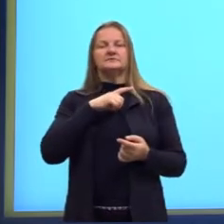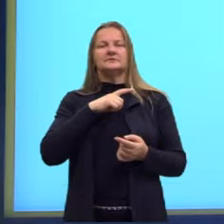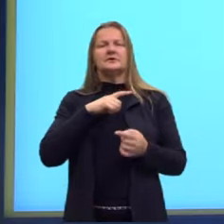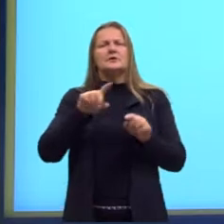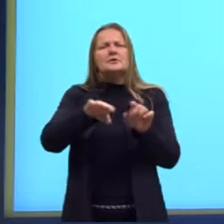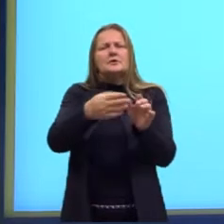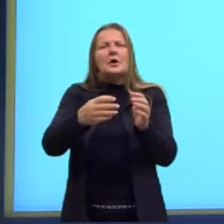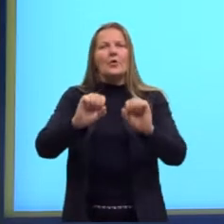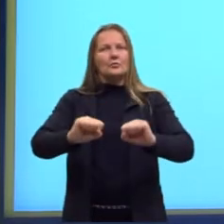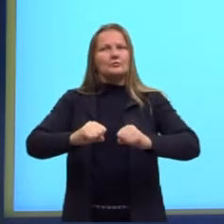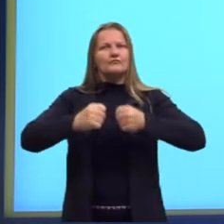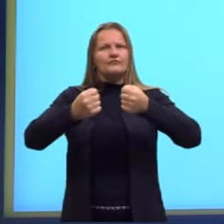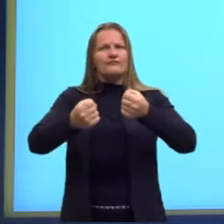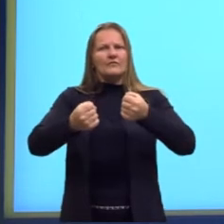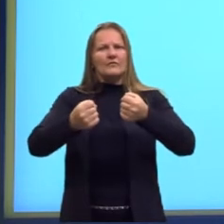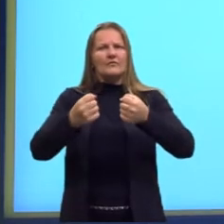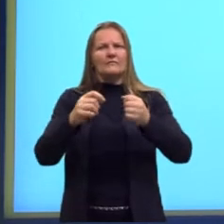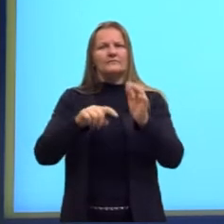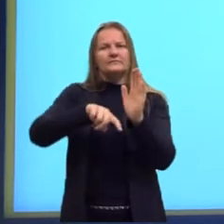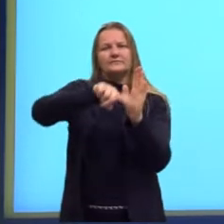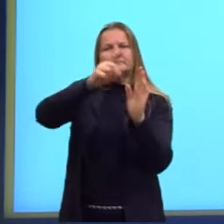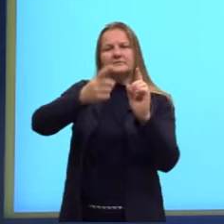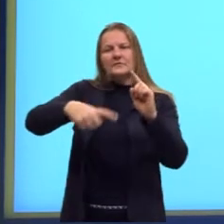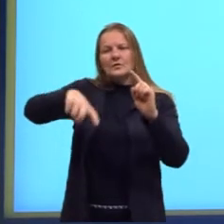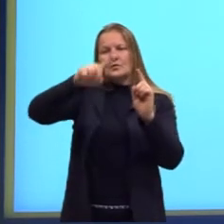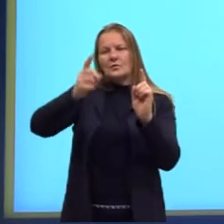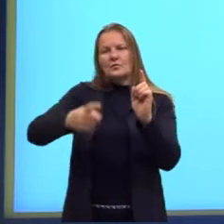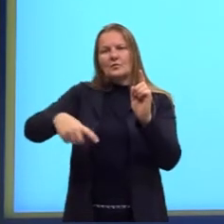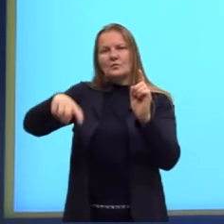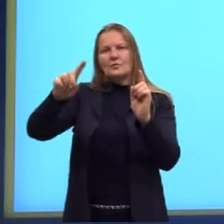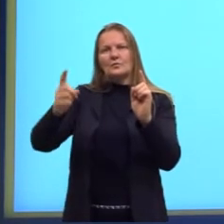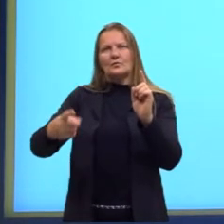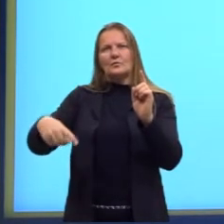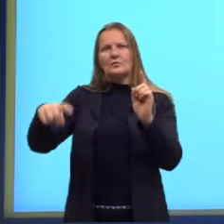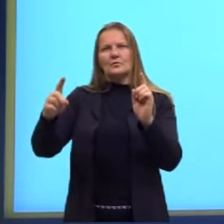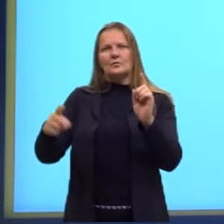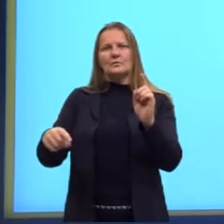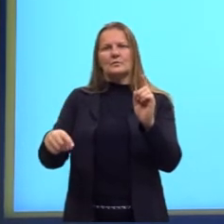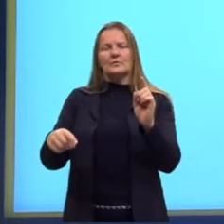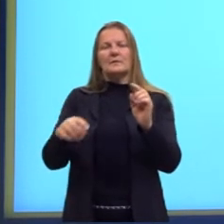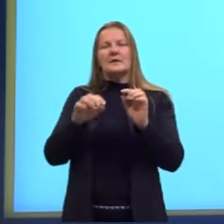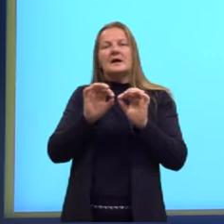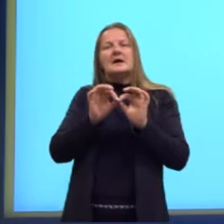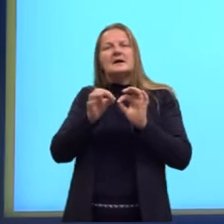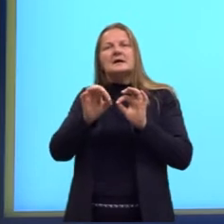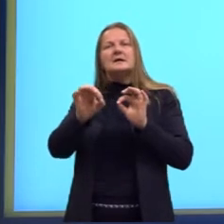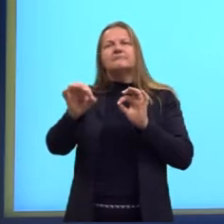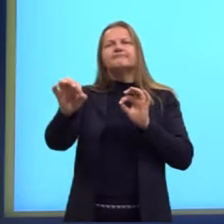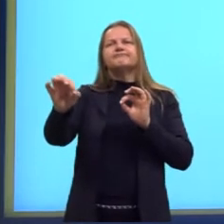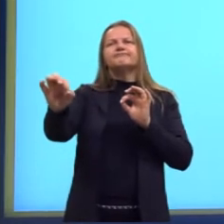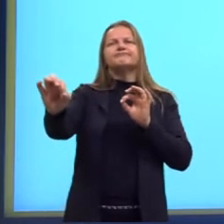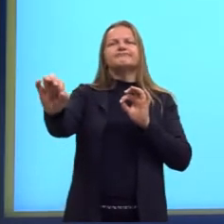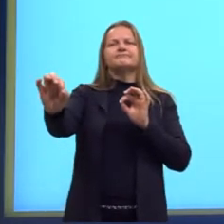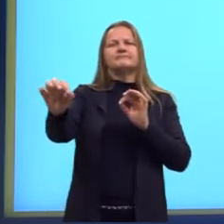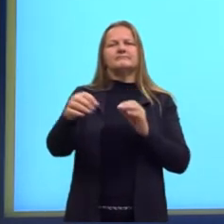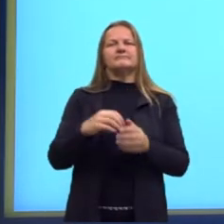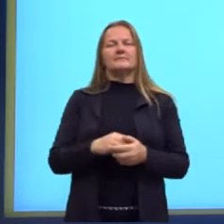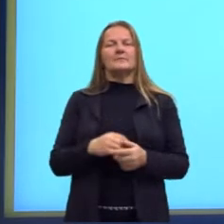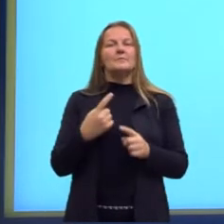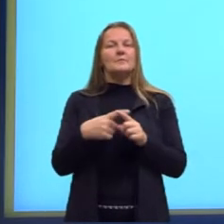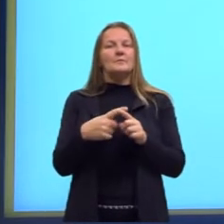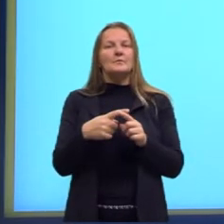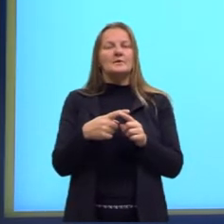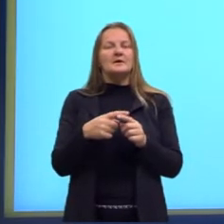pessoal que defendia a corrente alternada porque ela conseguia ir então a distâncias maiores né